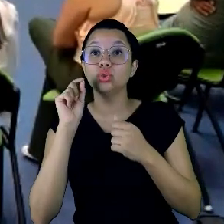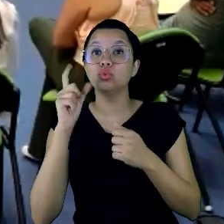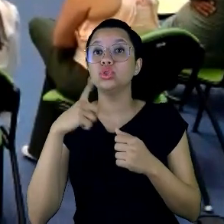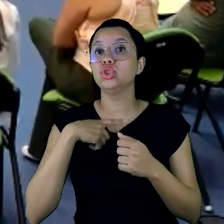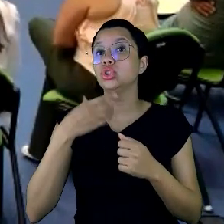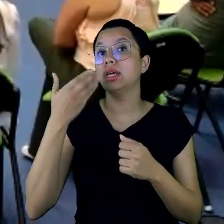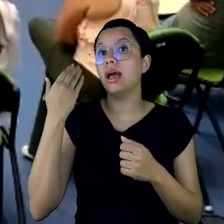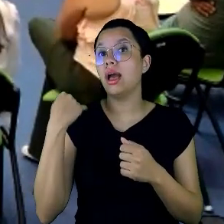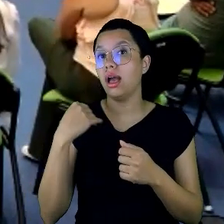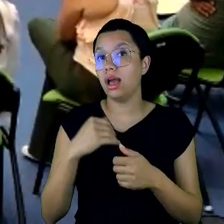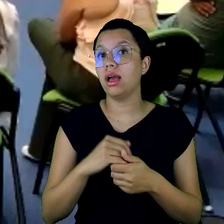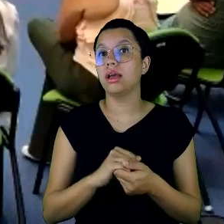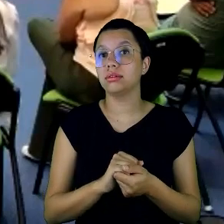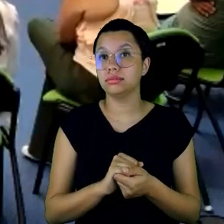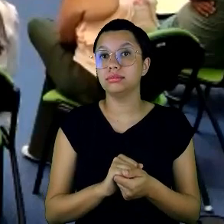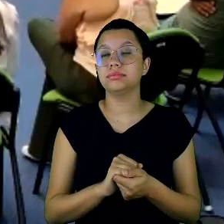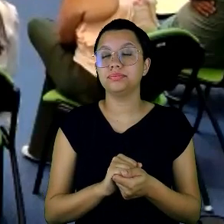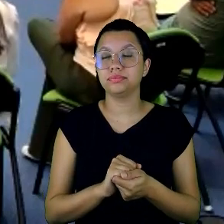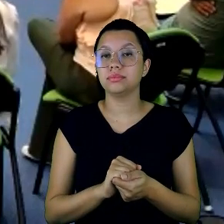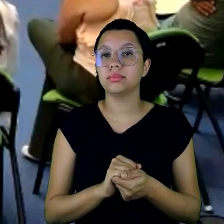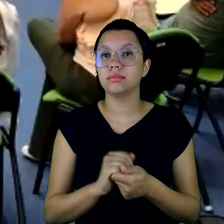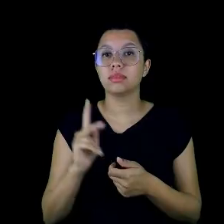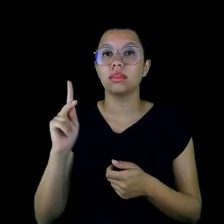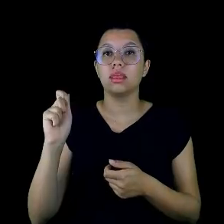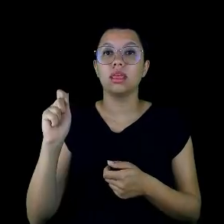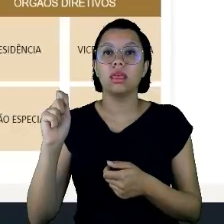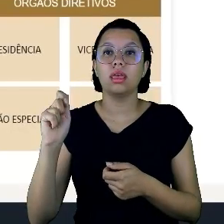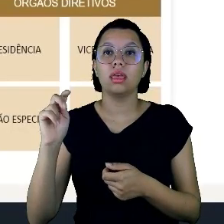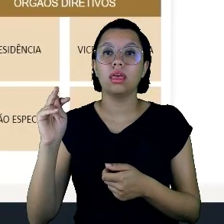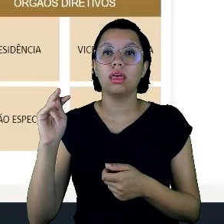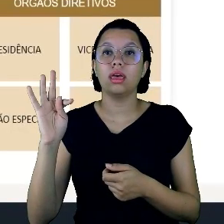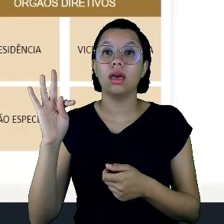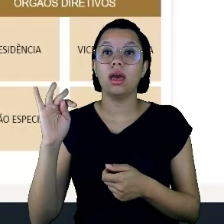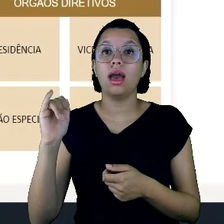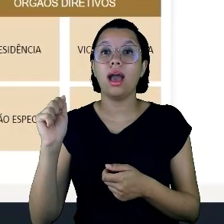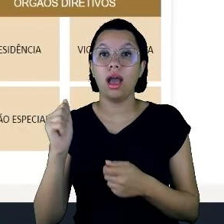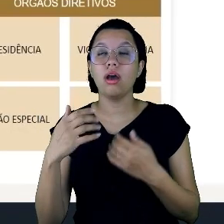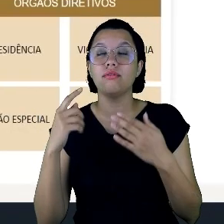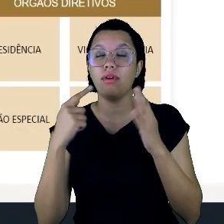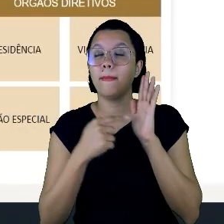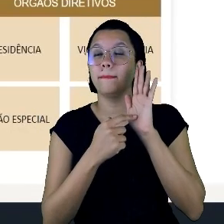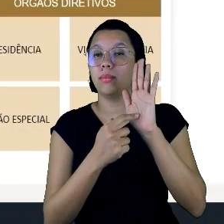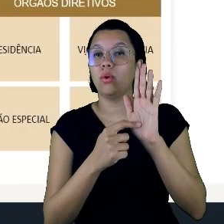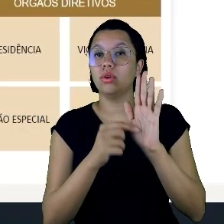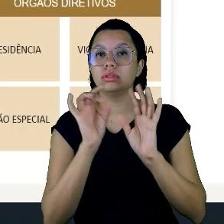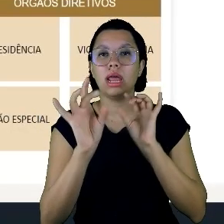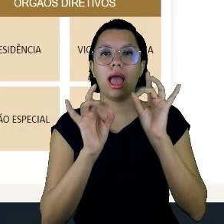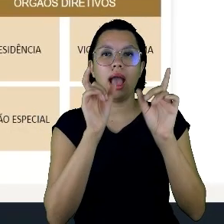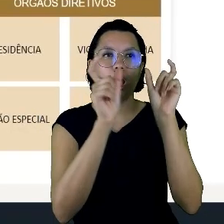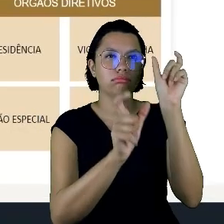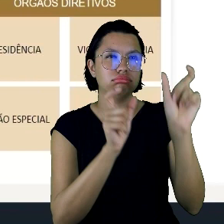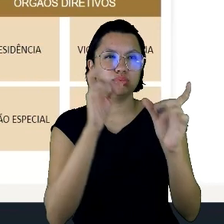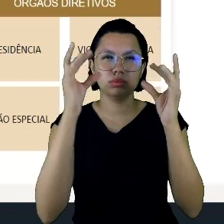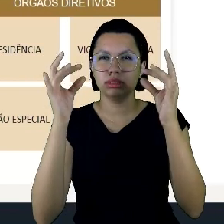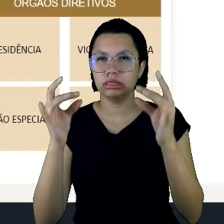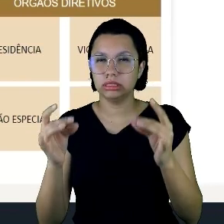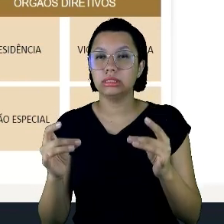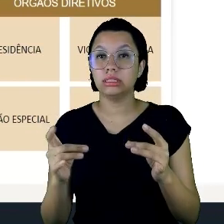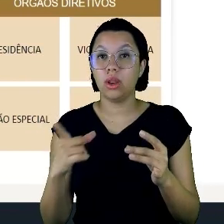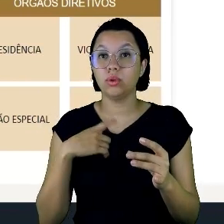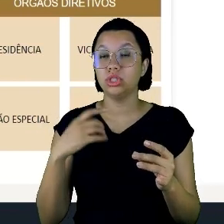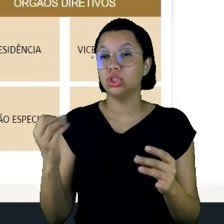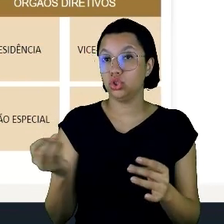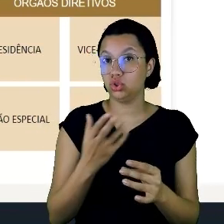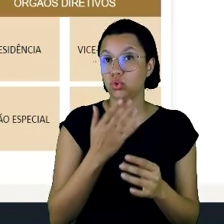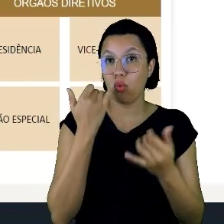tinham. A Kátia vai mostrar em maior detalhe cada um, né, dos filtros novos, enfim, o que a